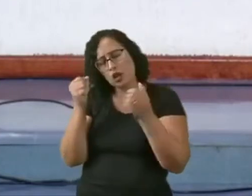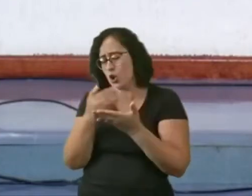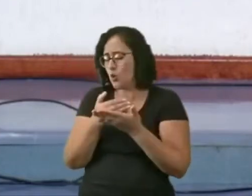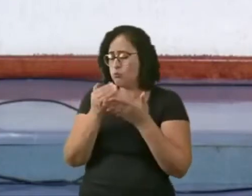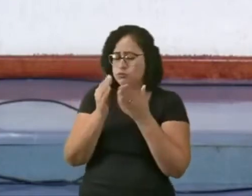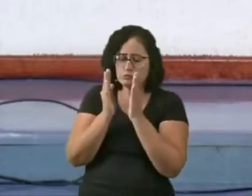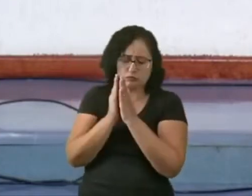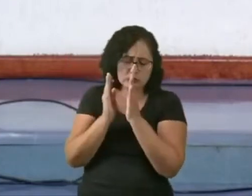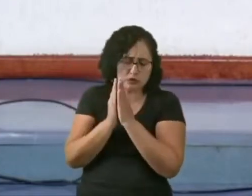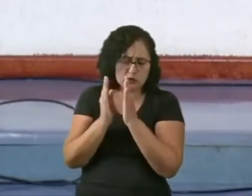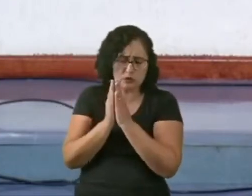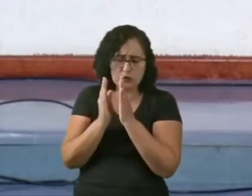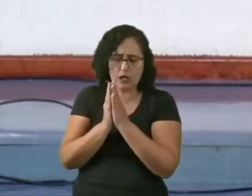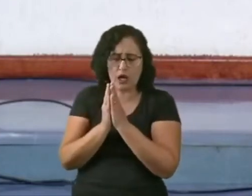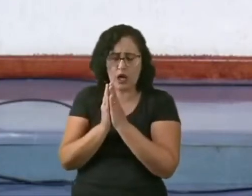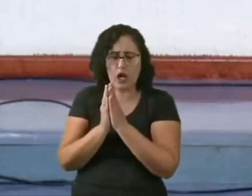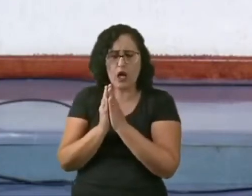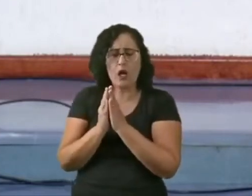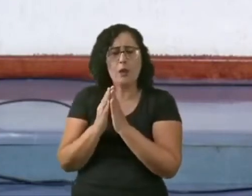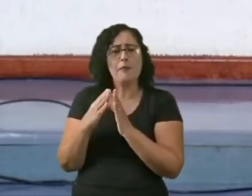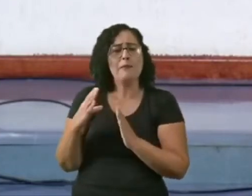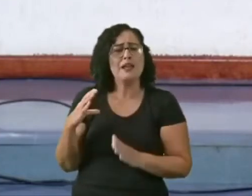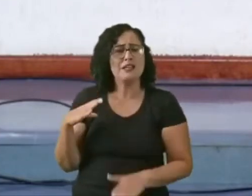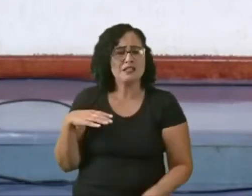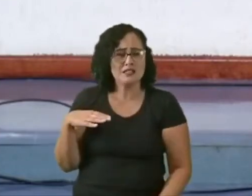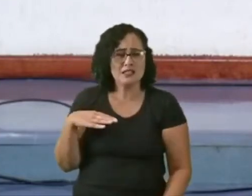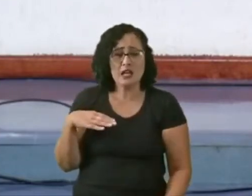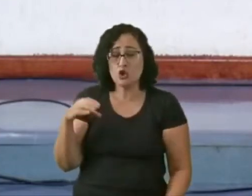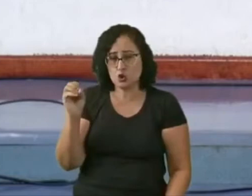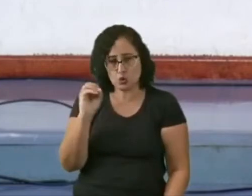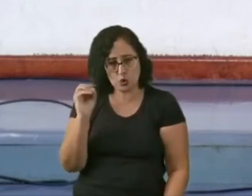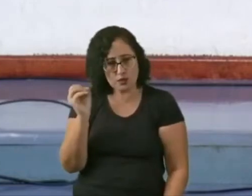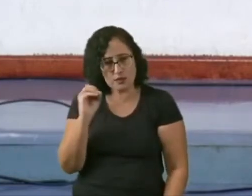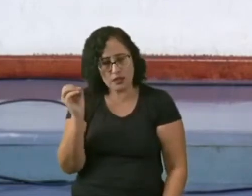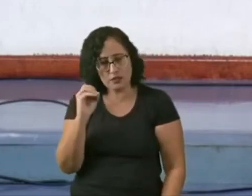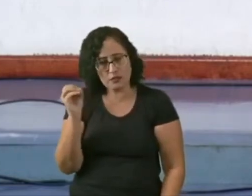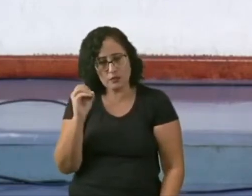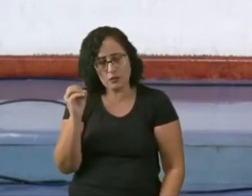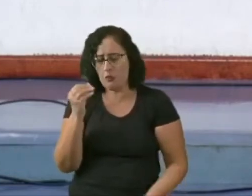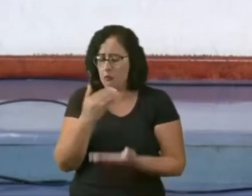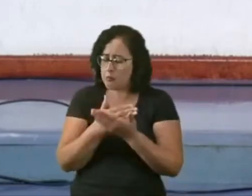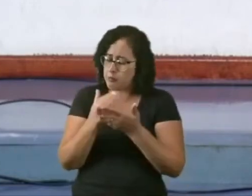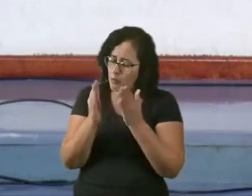alguns anos, onde eu estarei, mas uma coisa eu tenho certeza: